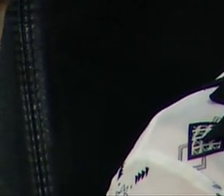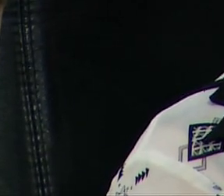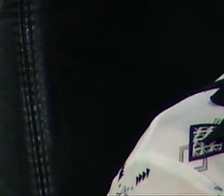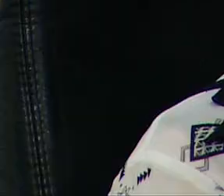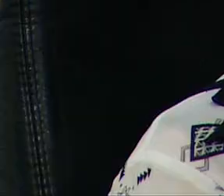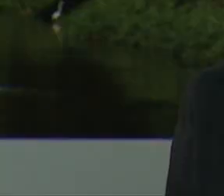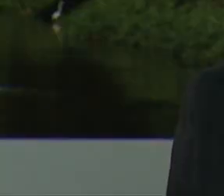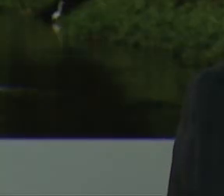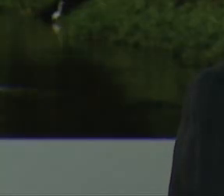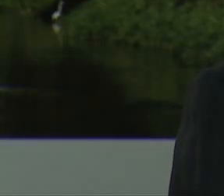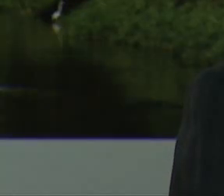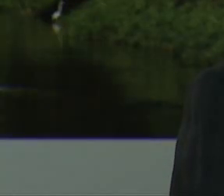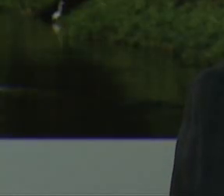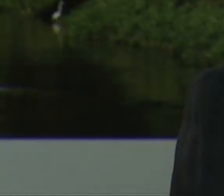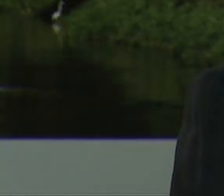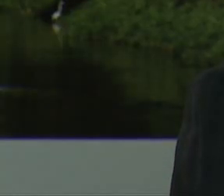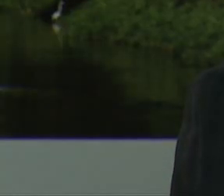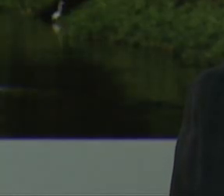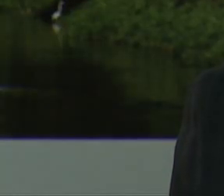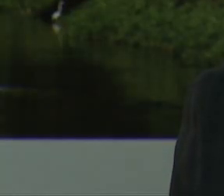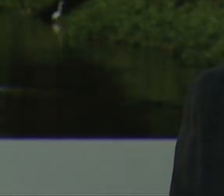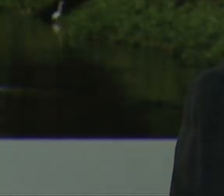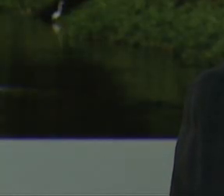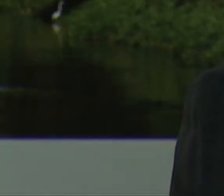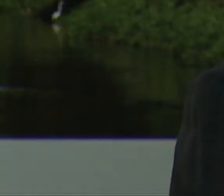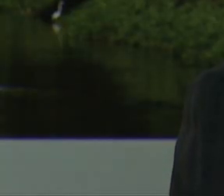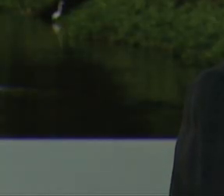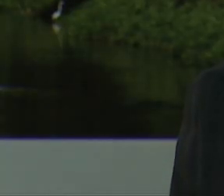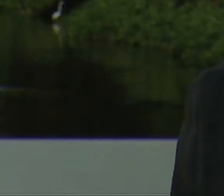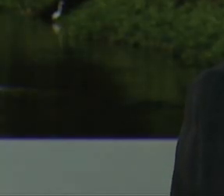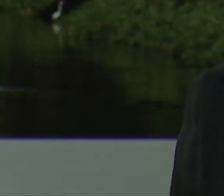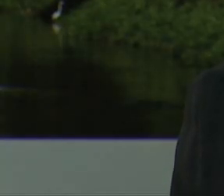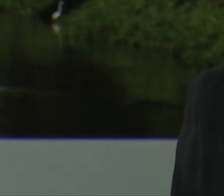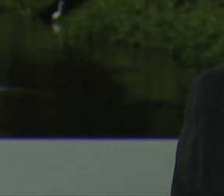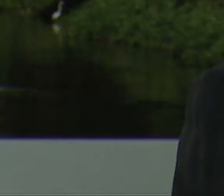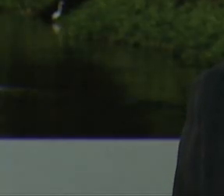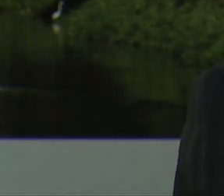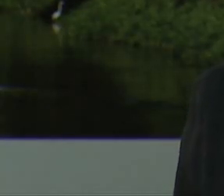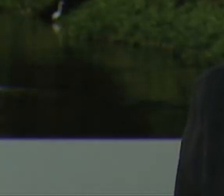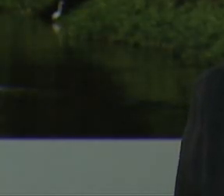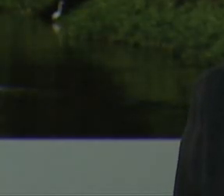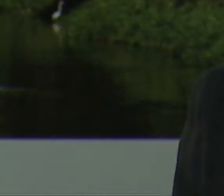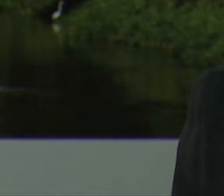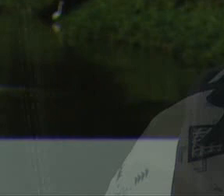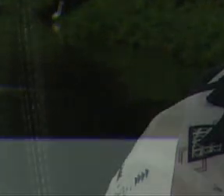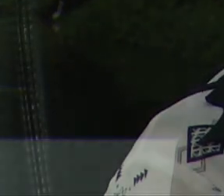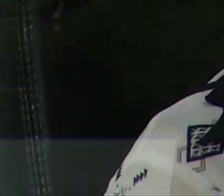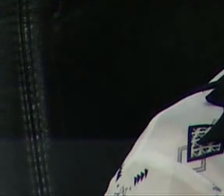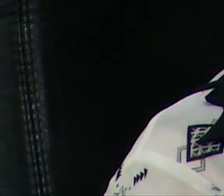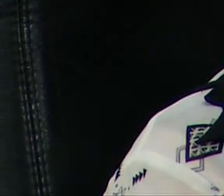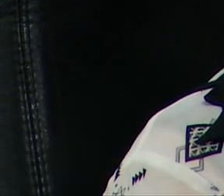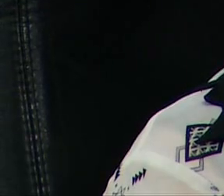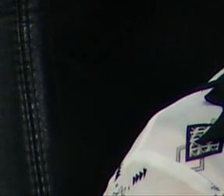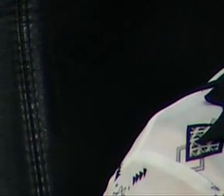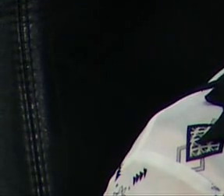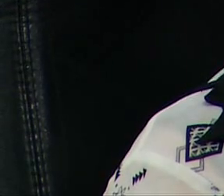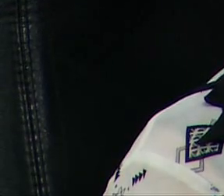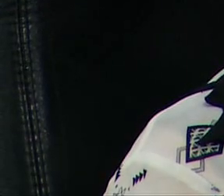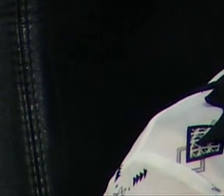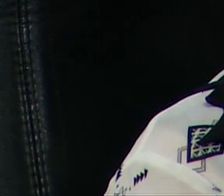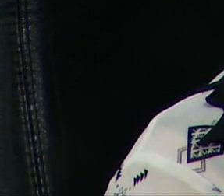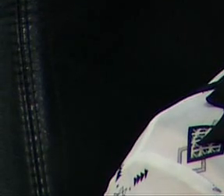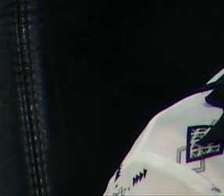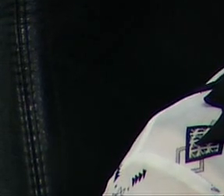Vocês se sacrificaram, se dedicaram, abdicaram de tempo e de muitos projetos pessoais para que eu e meus irmãos